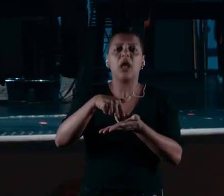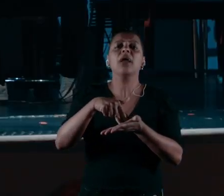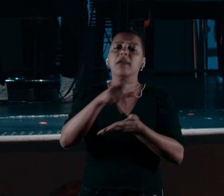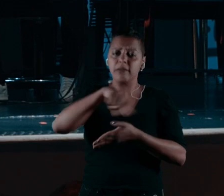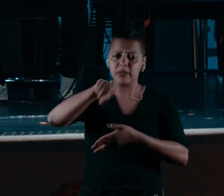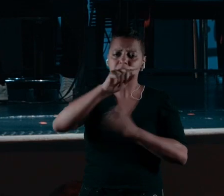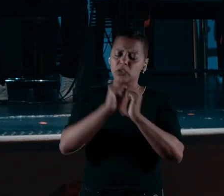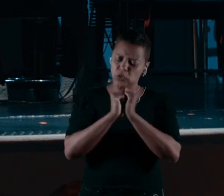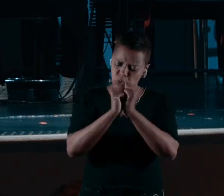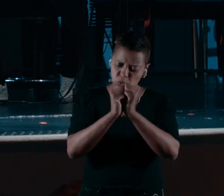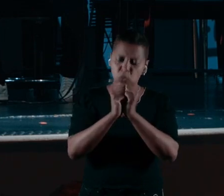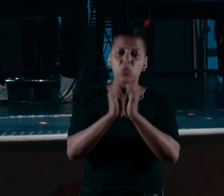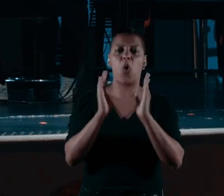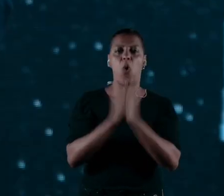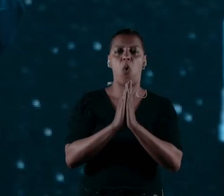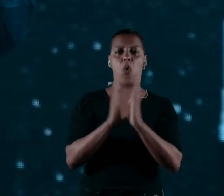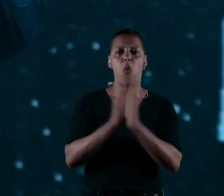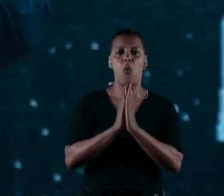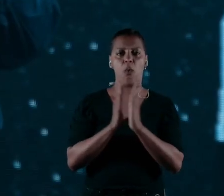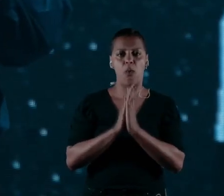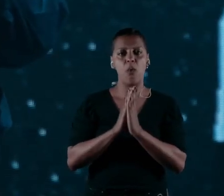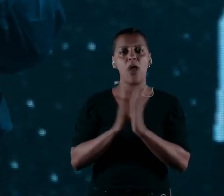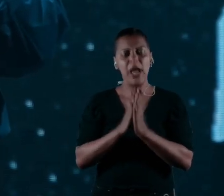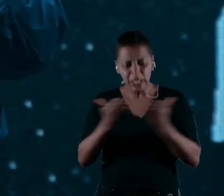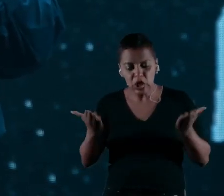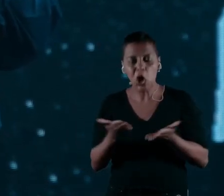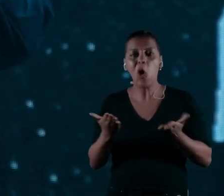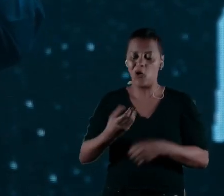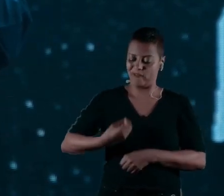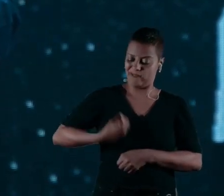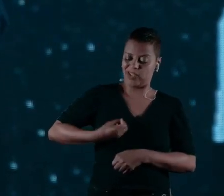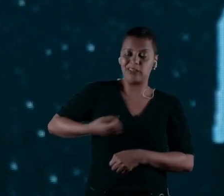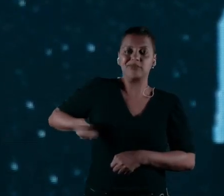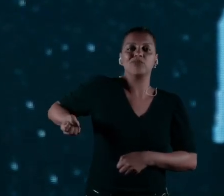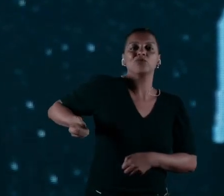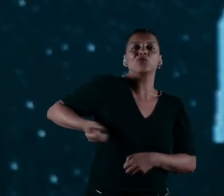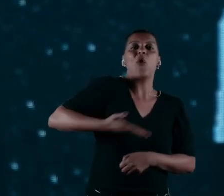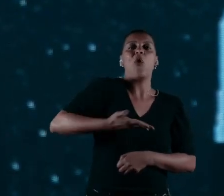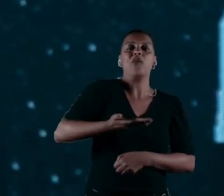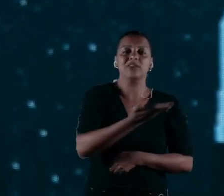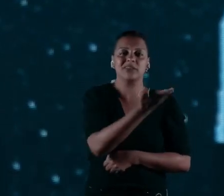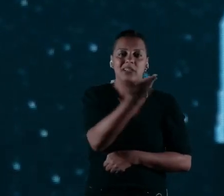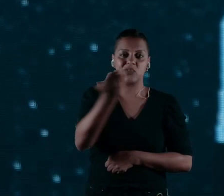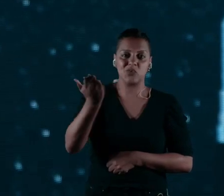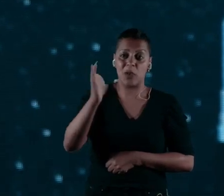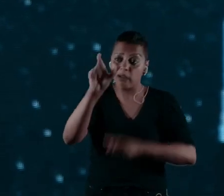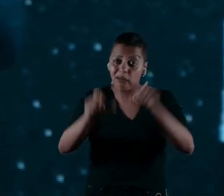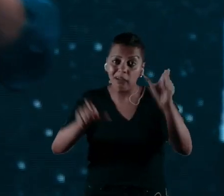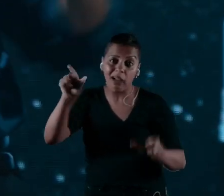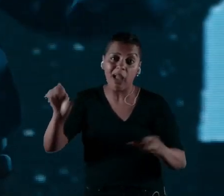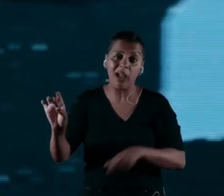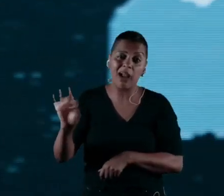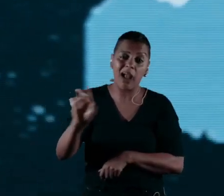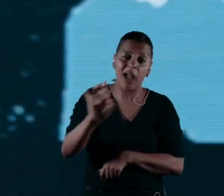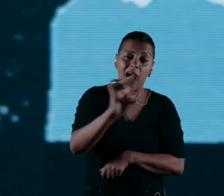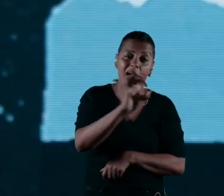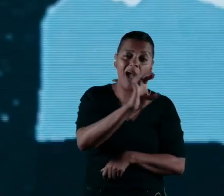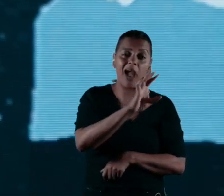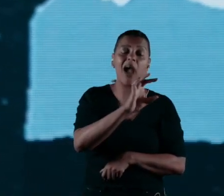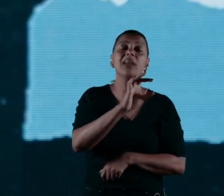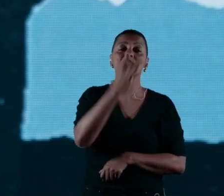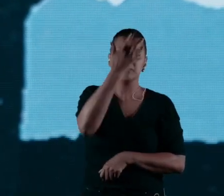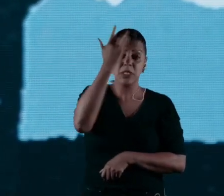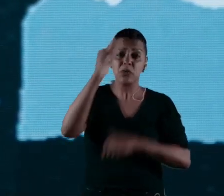vou orar juntamente com você. E hoje vai começar uma nova vida para cada um de vocês. Os diáconos, por